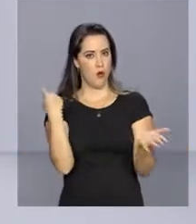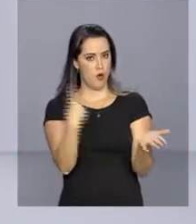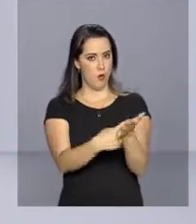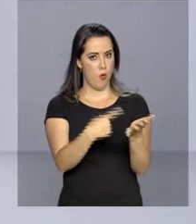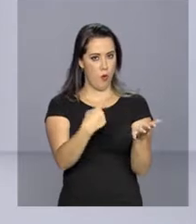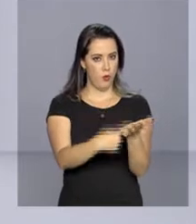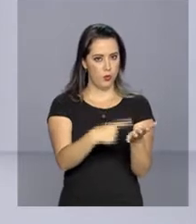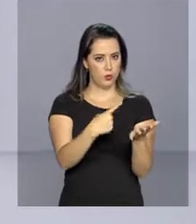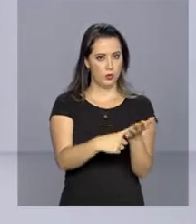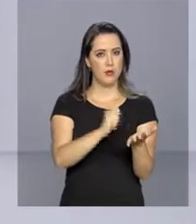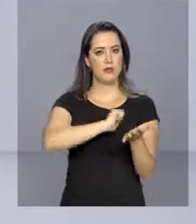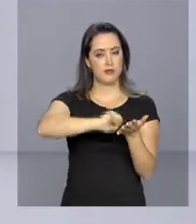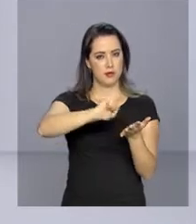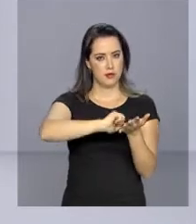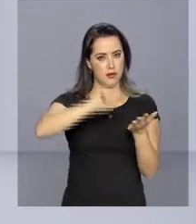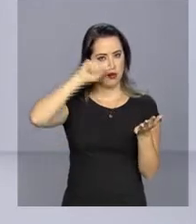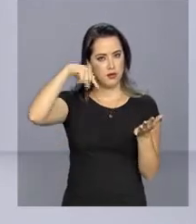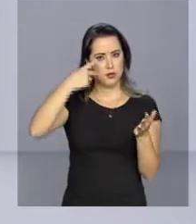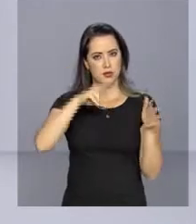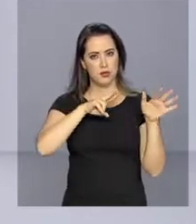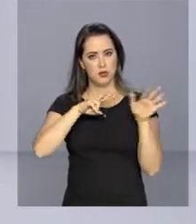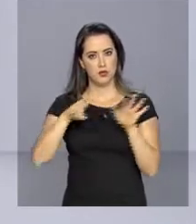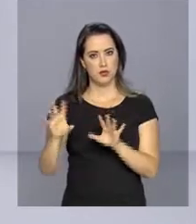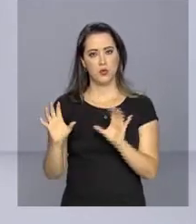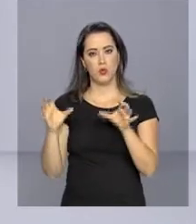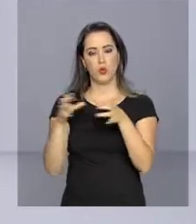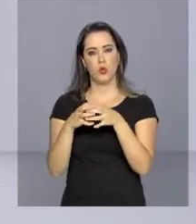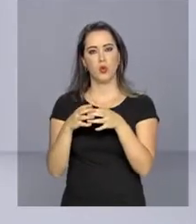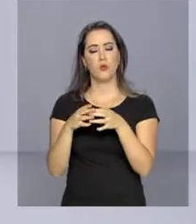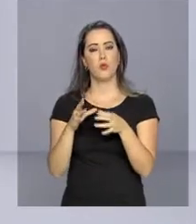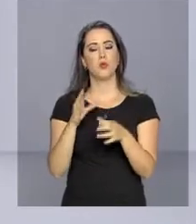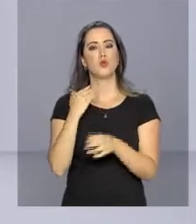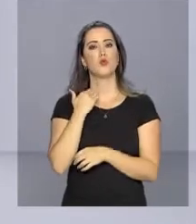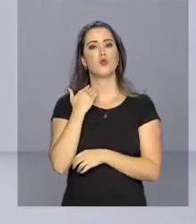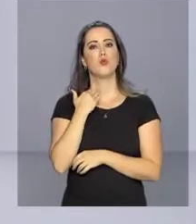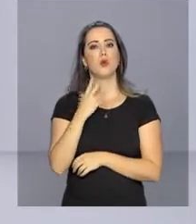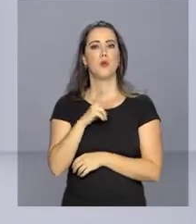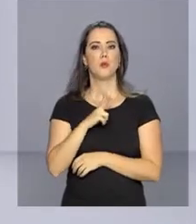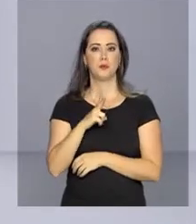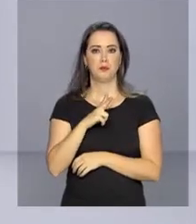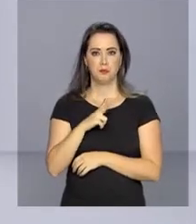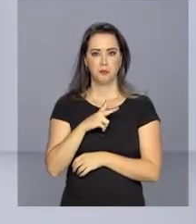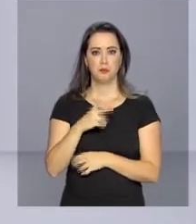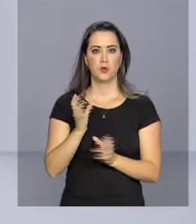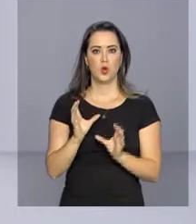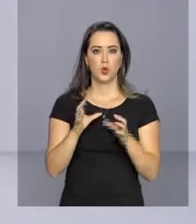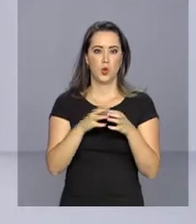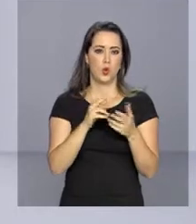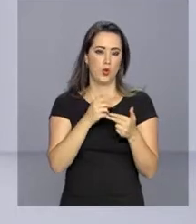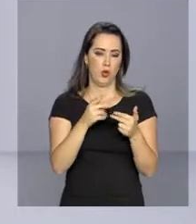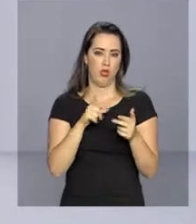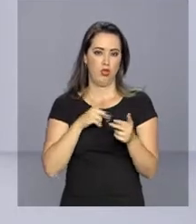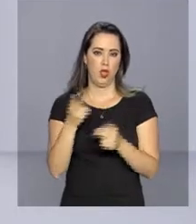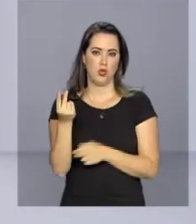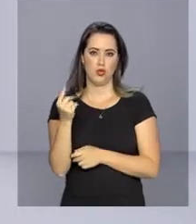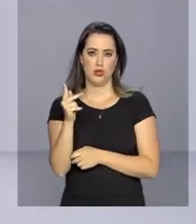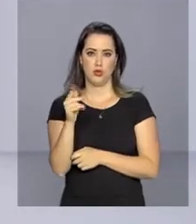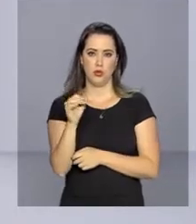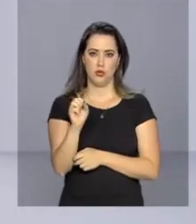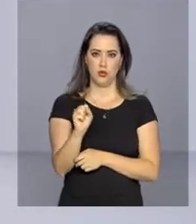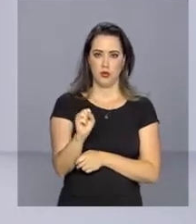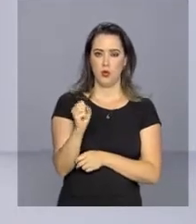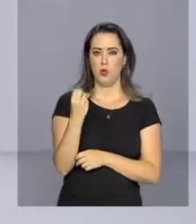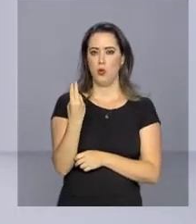previsto para ser assinado na próxima semana os clientes de bancos privados cotistas do fundo pis/pasep